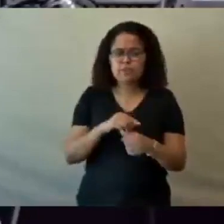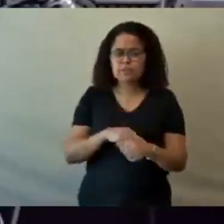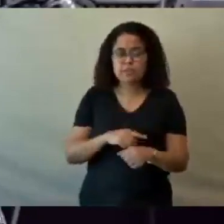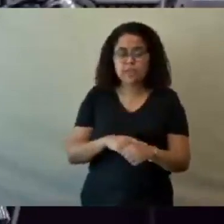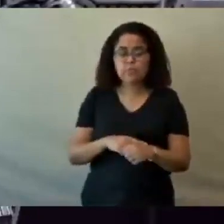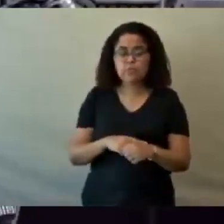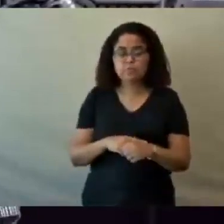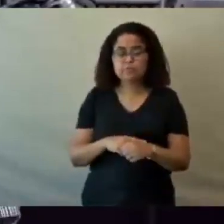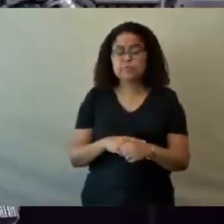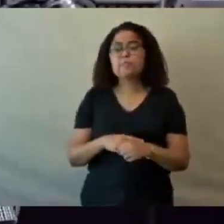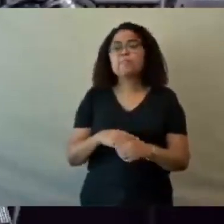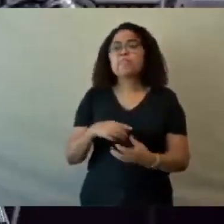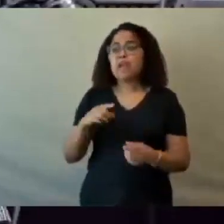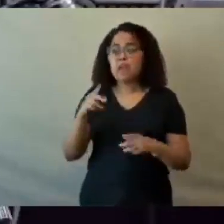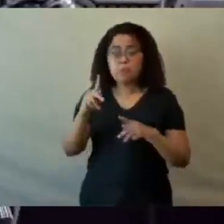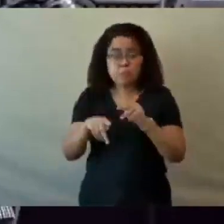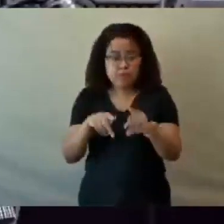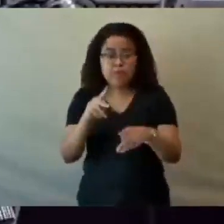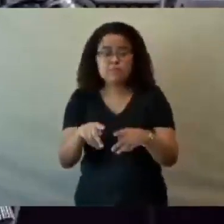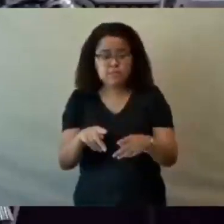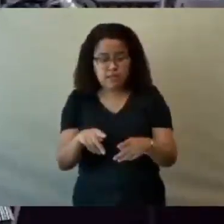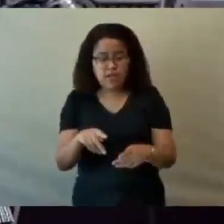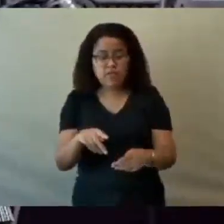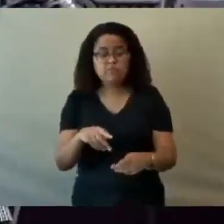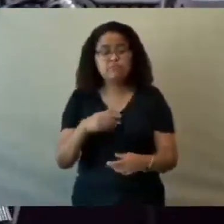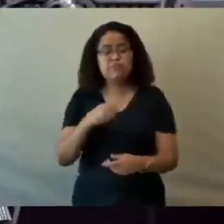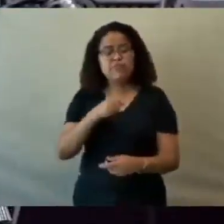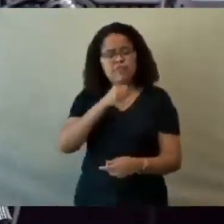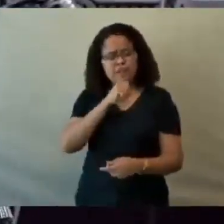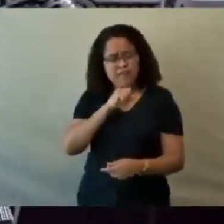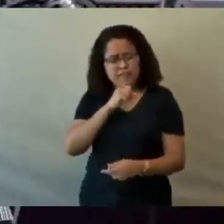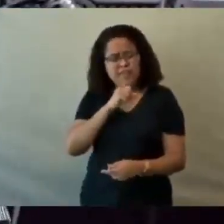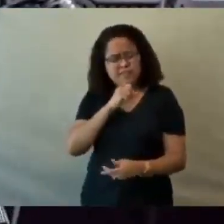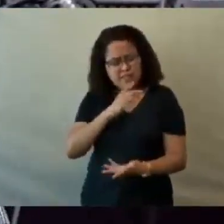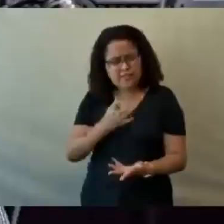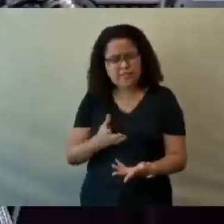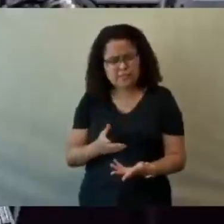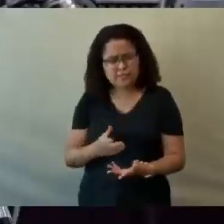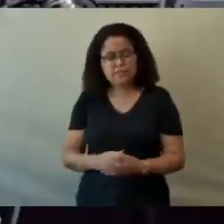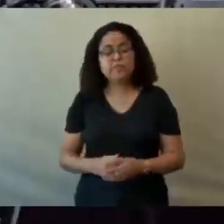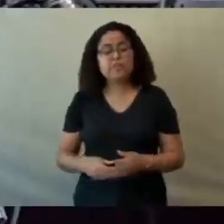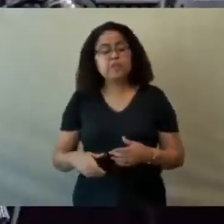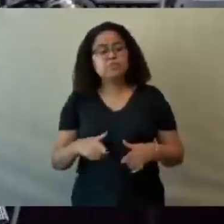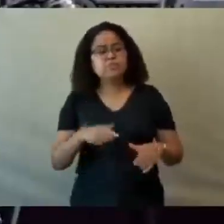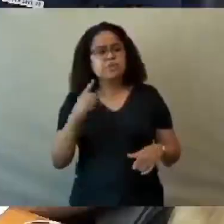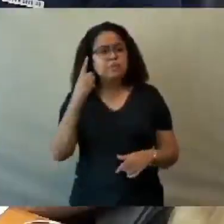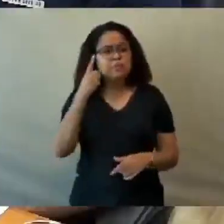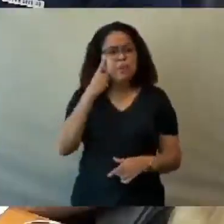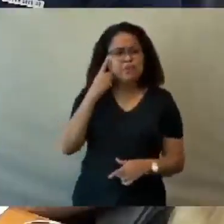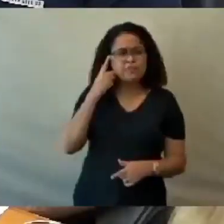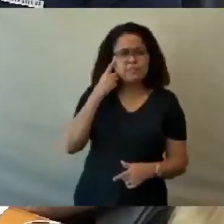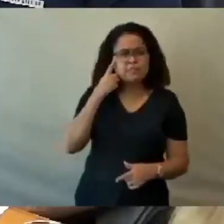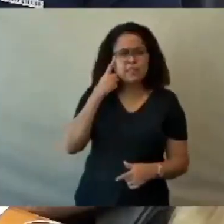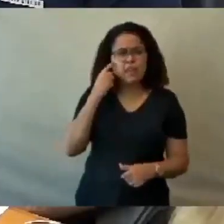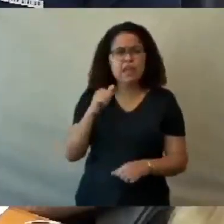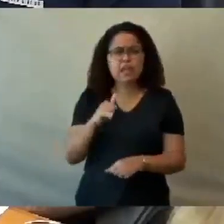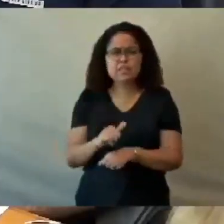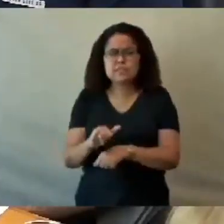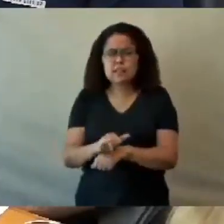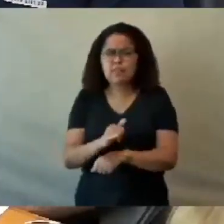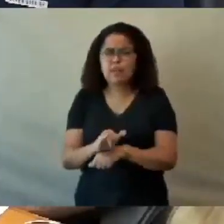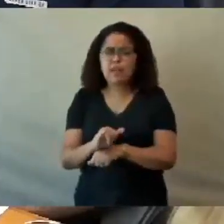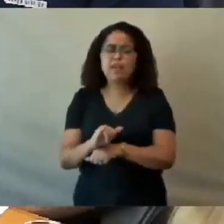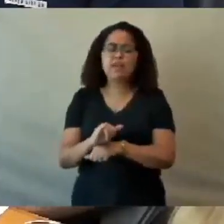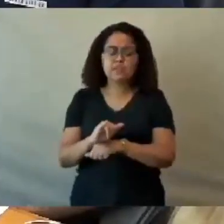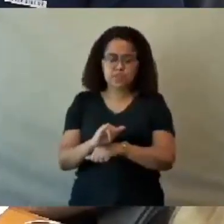envelhecendo e nós temos que trabalhar maneiras para estar atendendo os nossos idosos. Nós já estamos